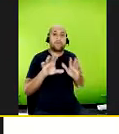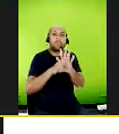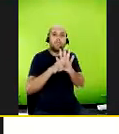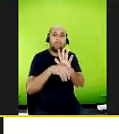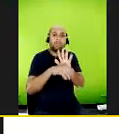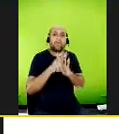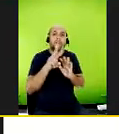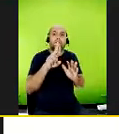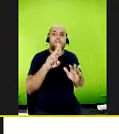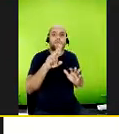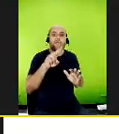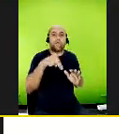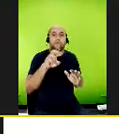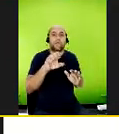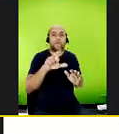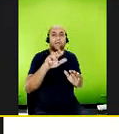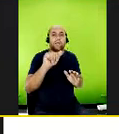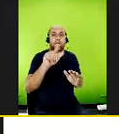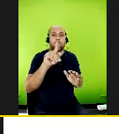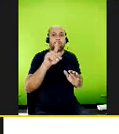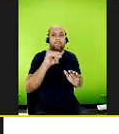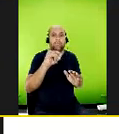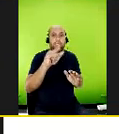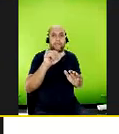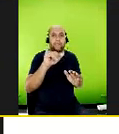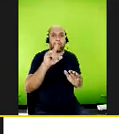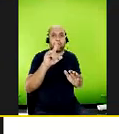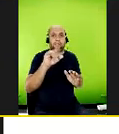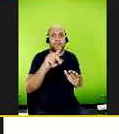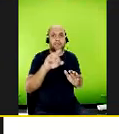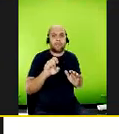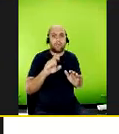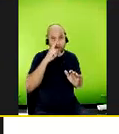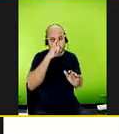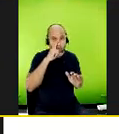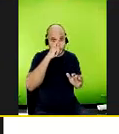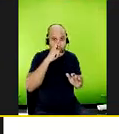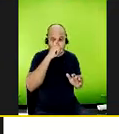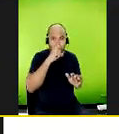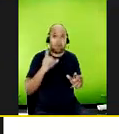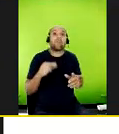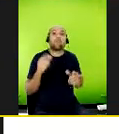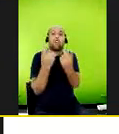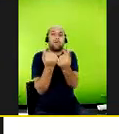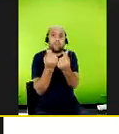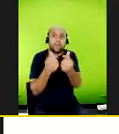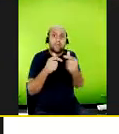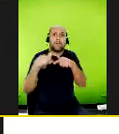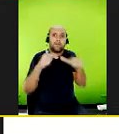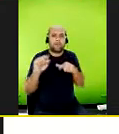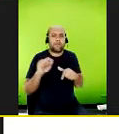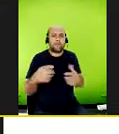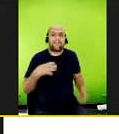todas as linhas que é estar a vulnerabilidade e leve em consideração só a questão Econômica empregabilidade ele leva